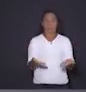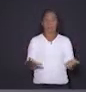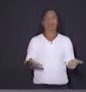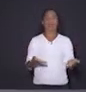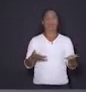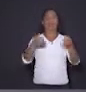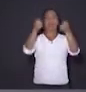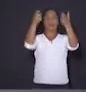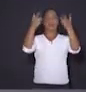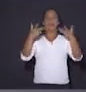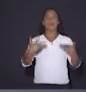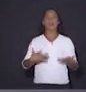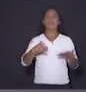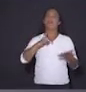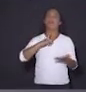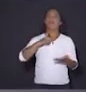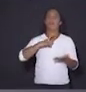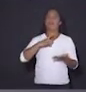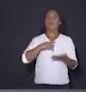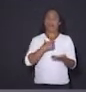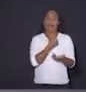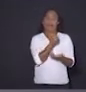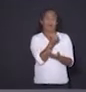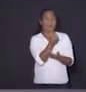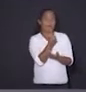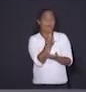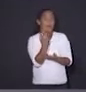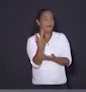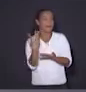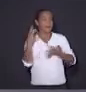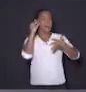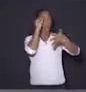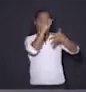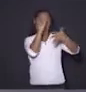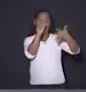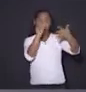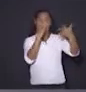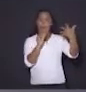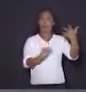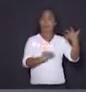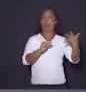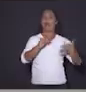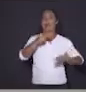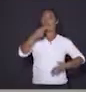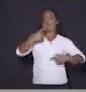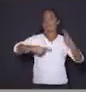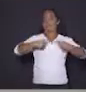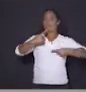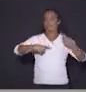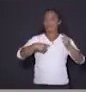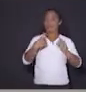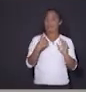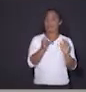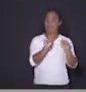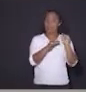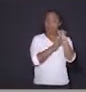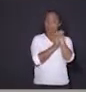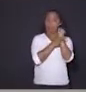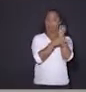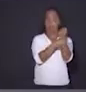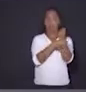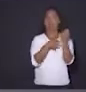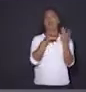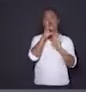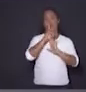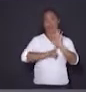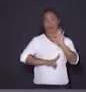agora existem muitas questões a serem discutidas quando se trata de garantir direitos é na internet